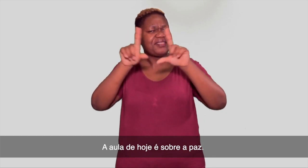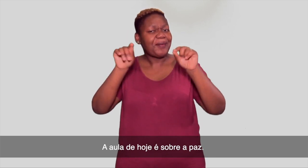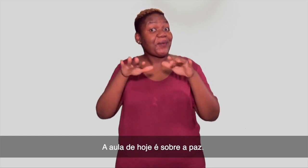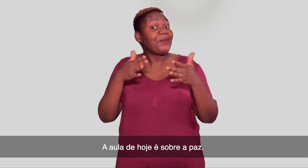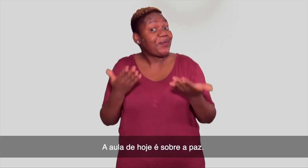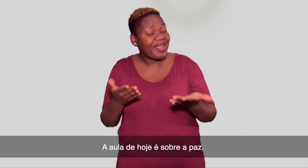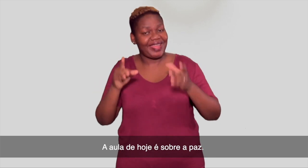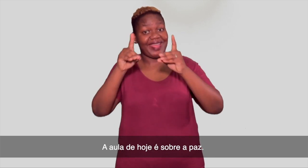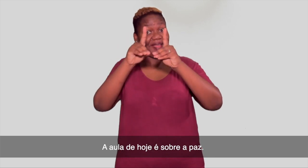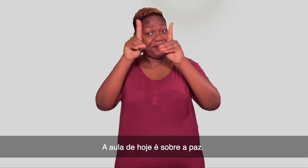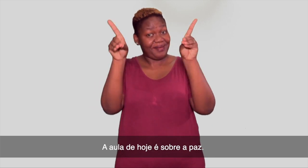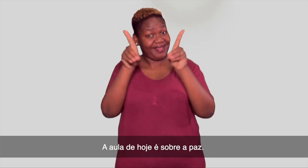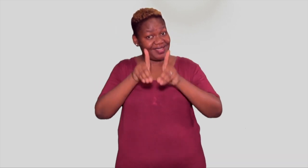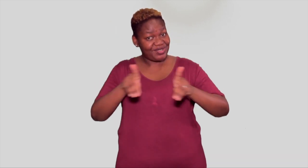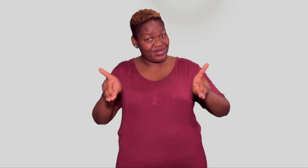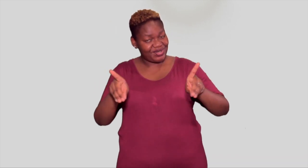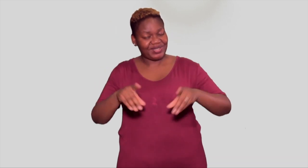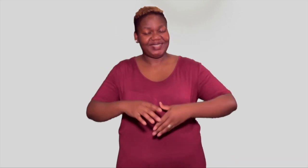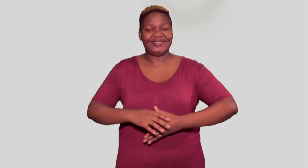de hoje é sobre a paz.